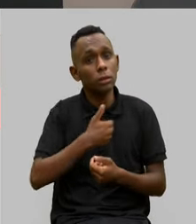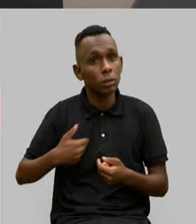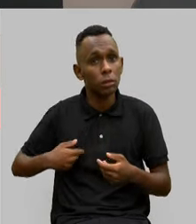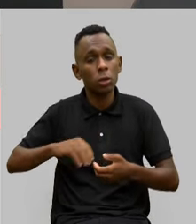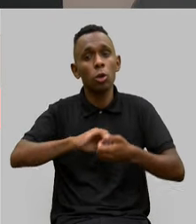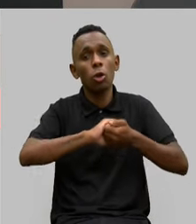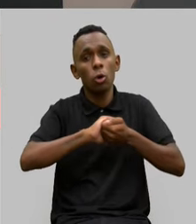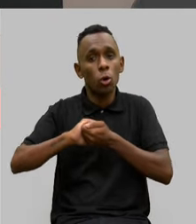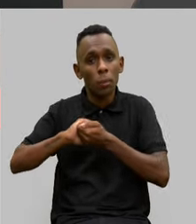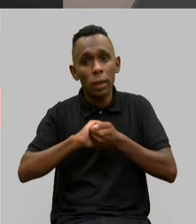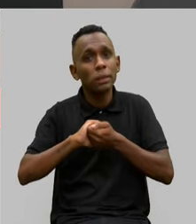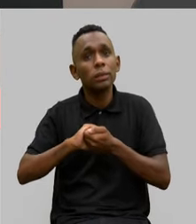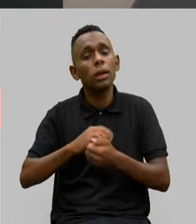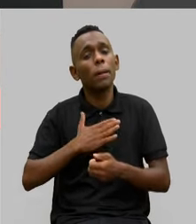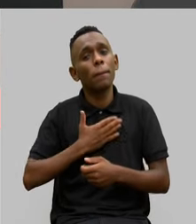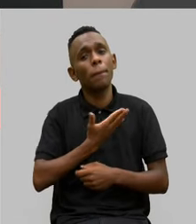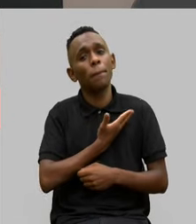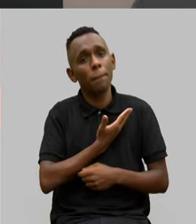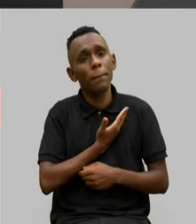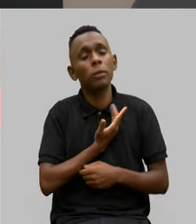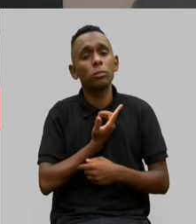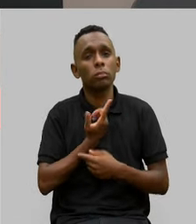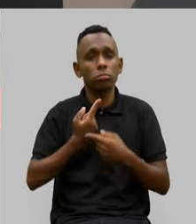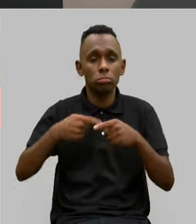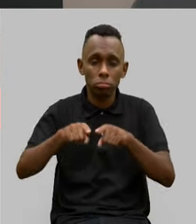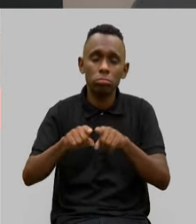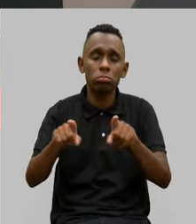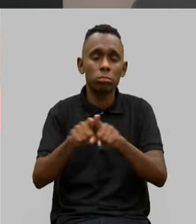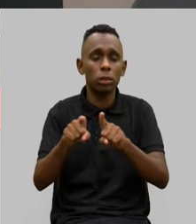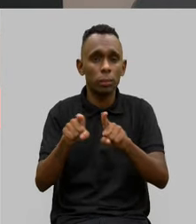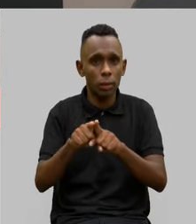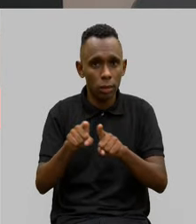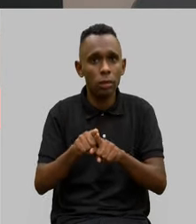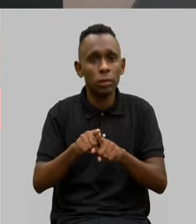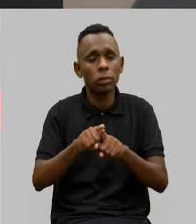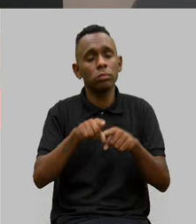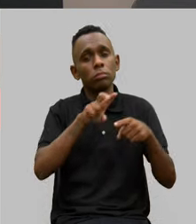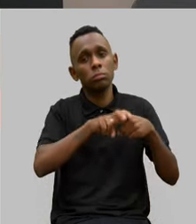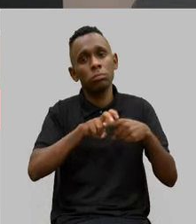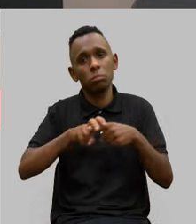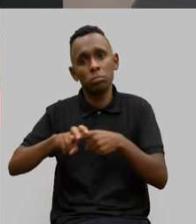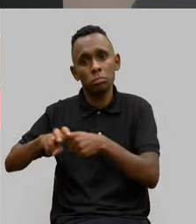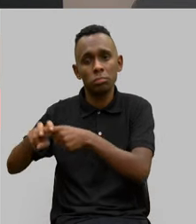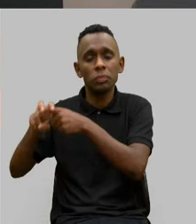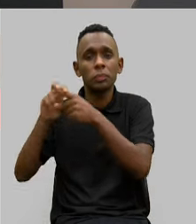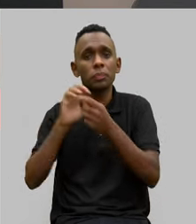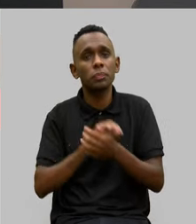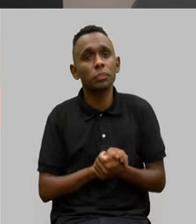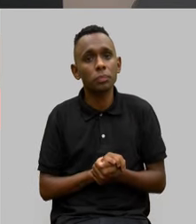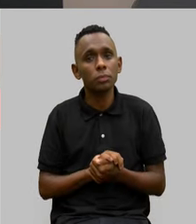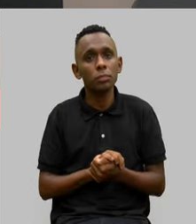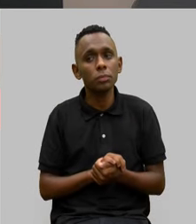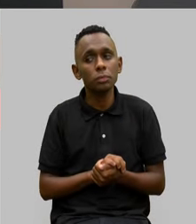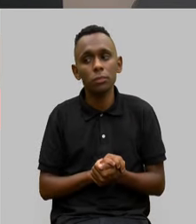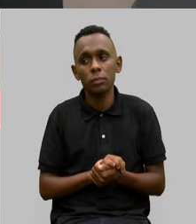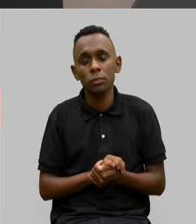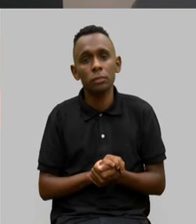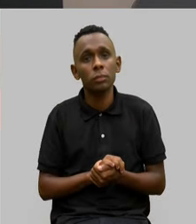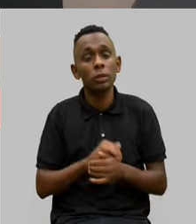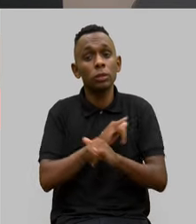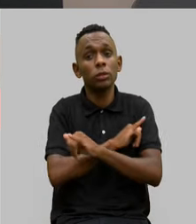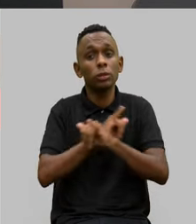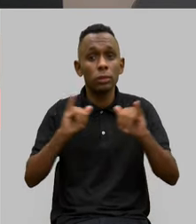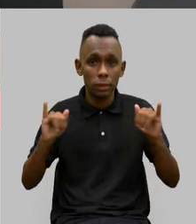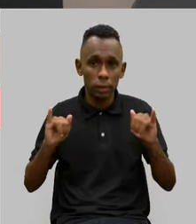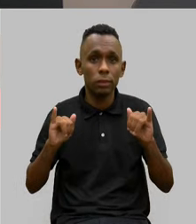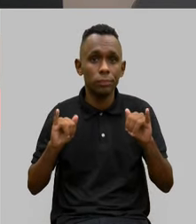meus colegas e as minhas colegas que eh compõe a mesa e dizer que é um